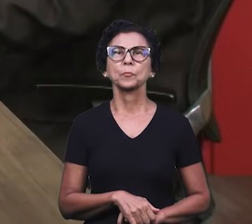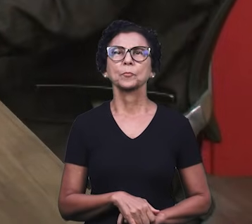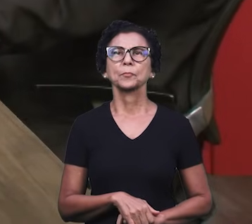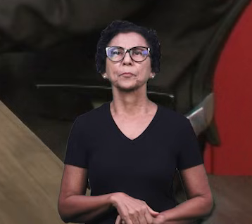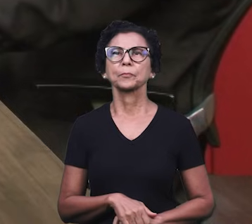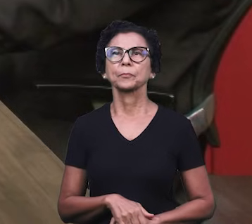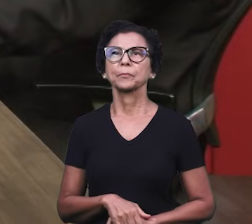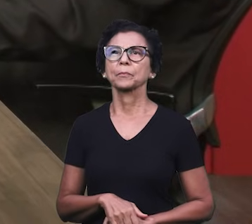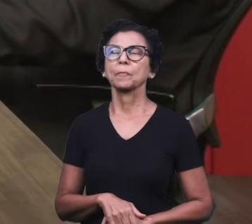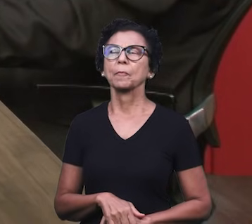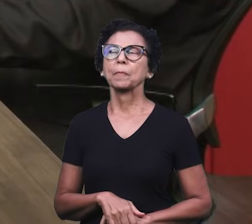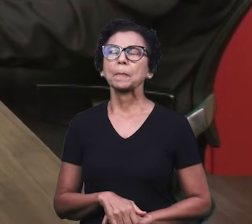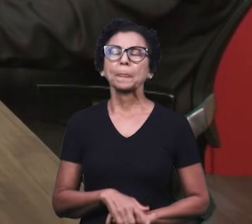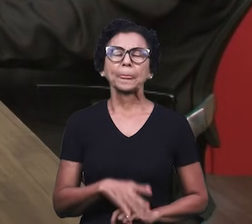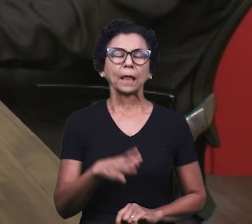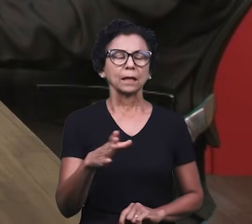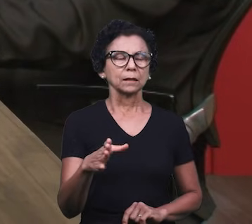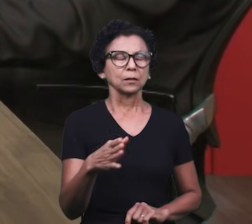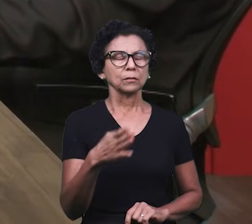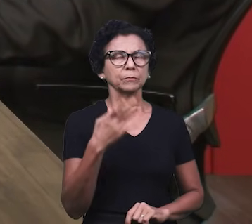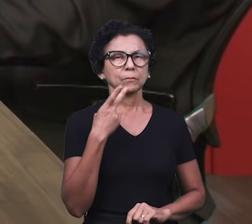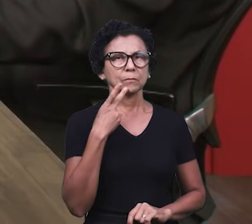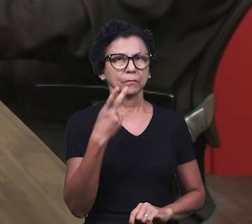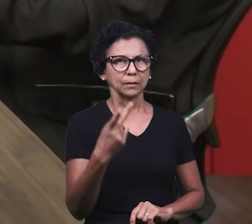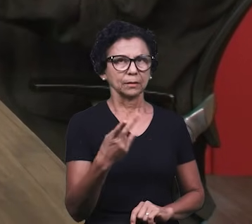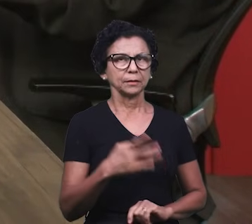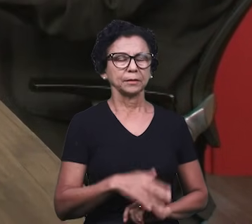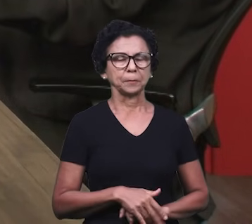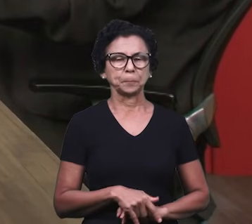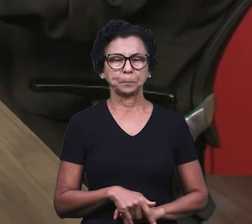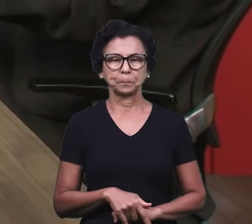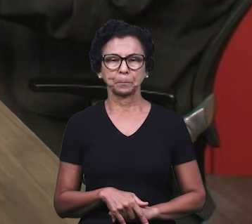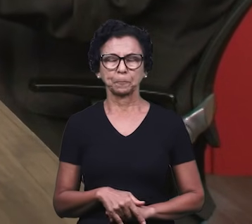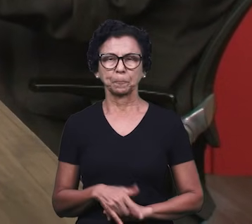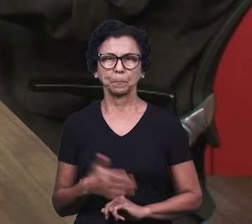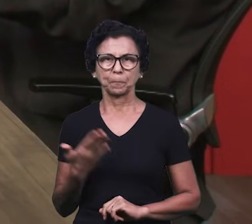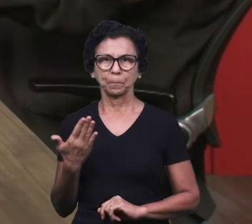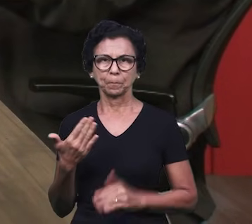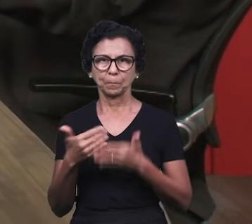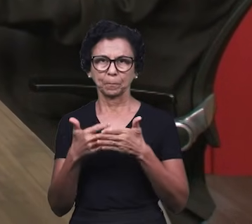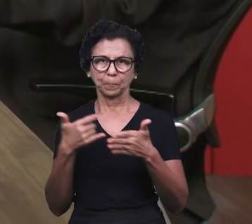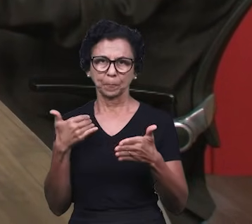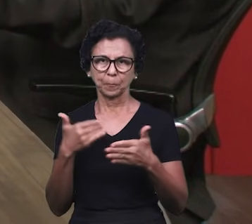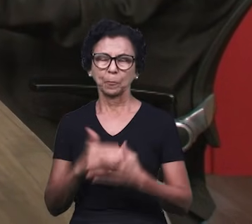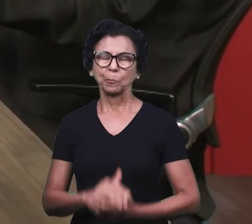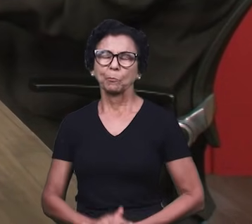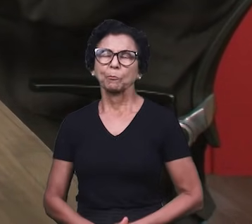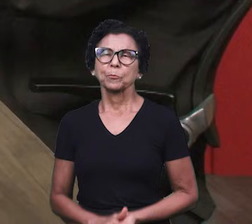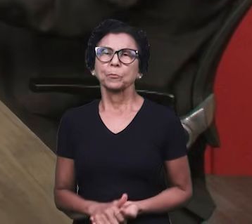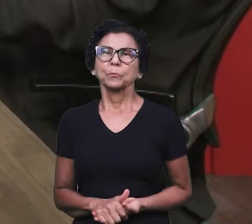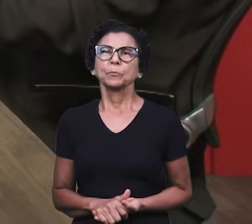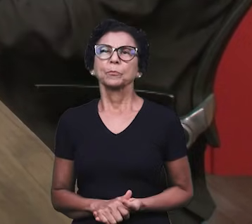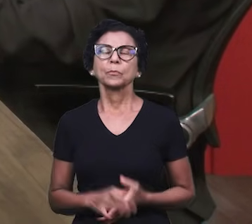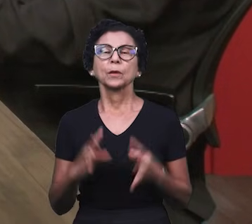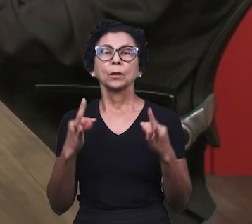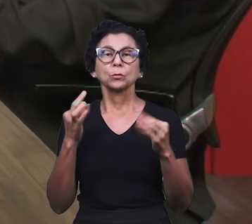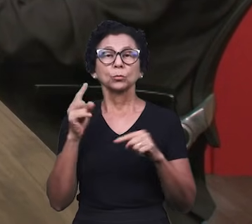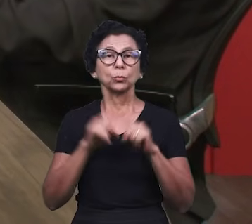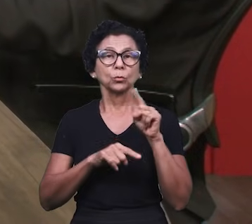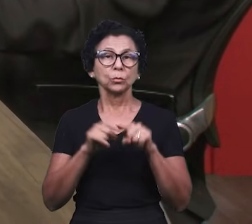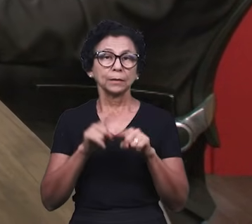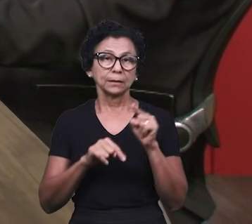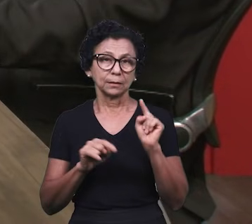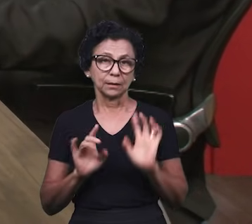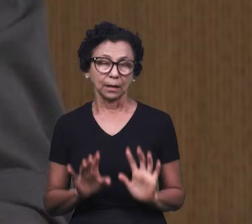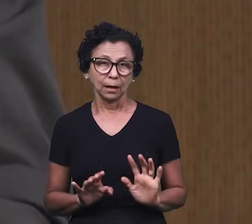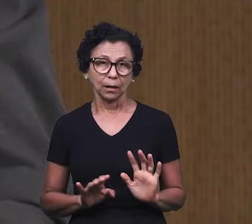eu falei no episódio anterior, né, quem produz todo o material da TV Manaim